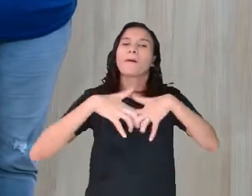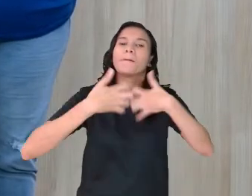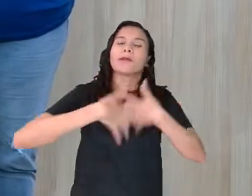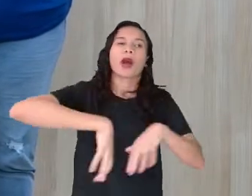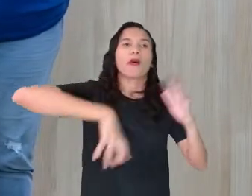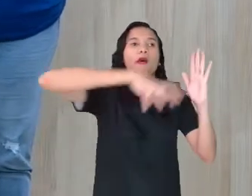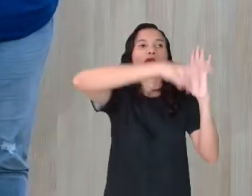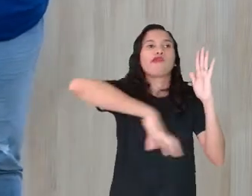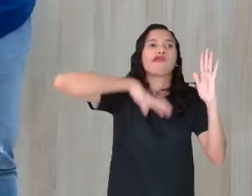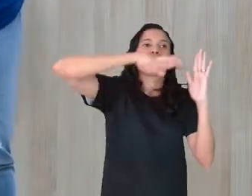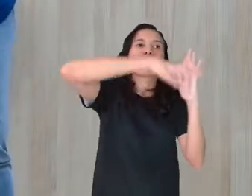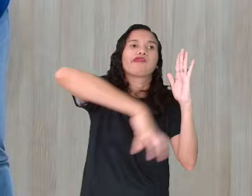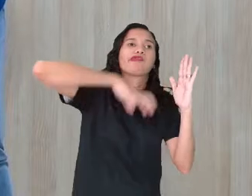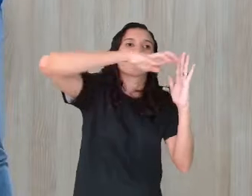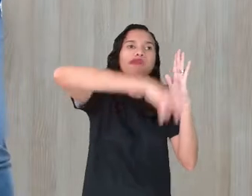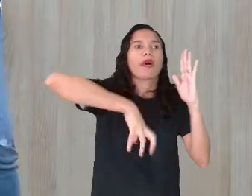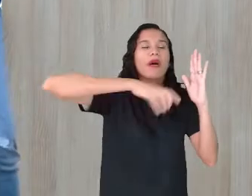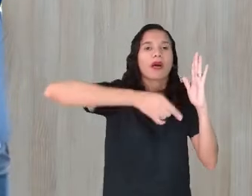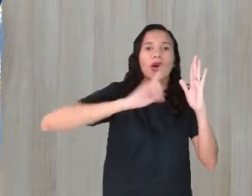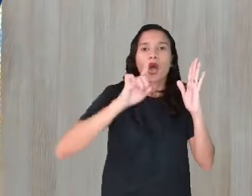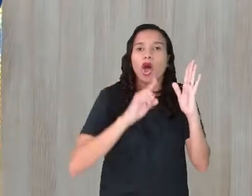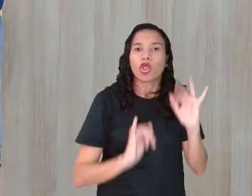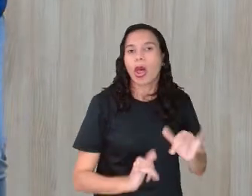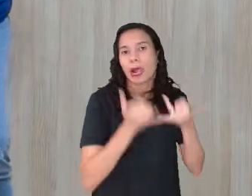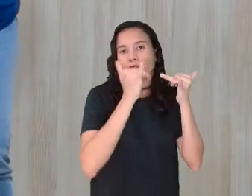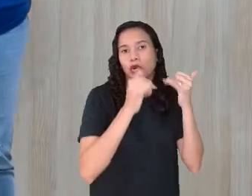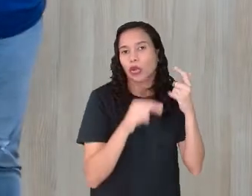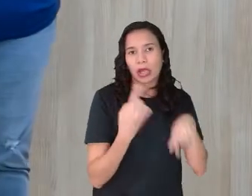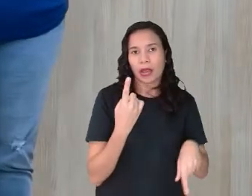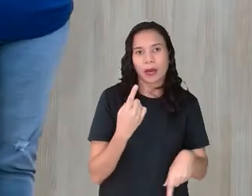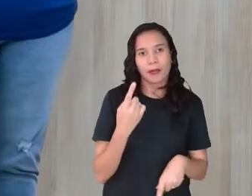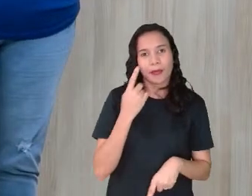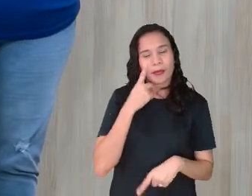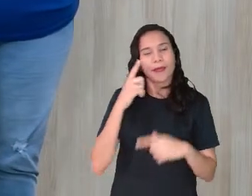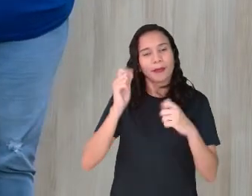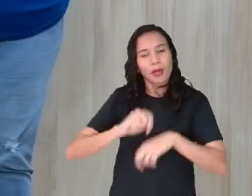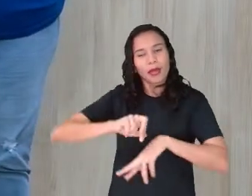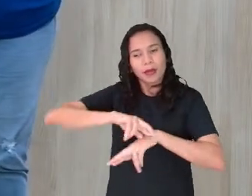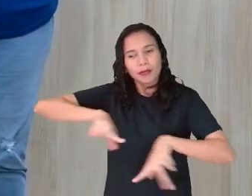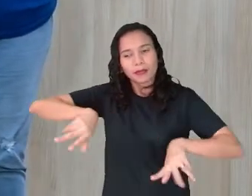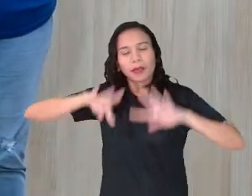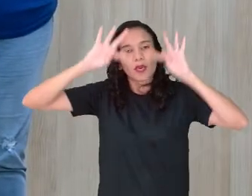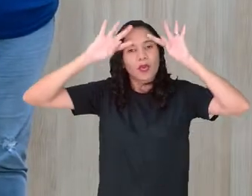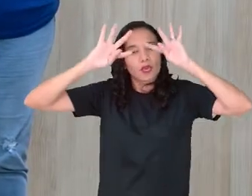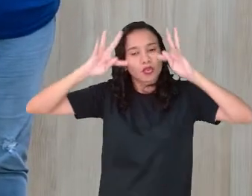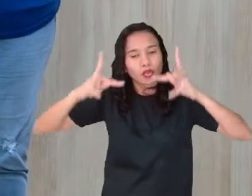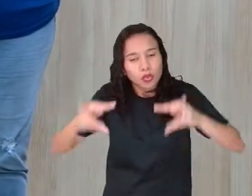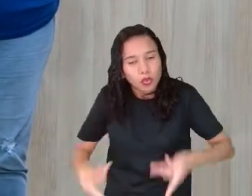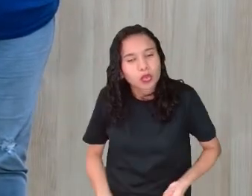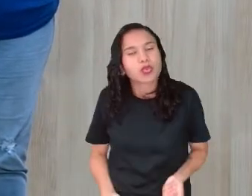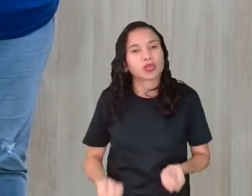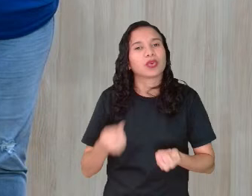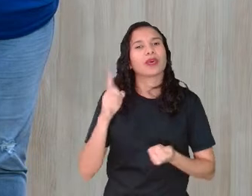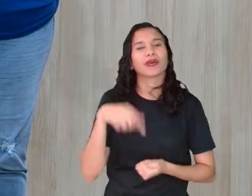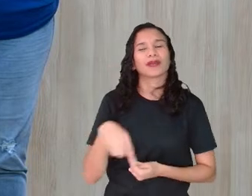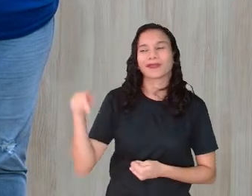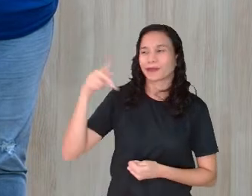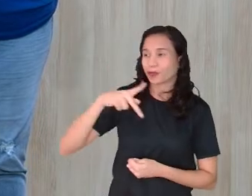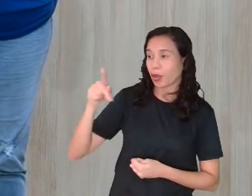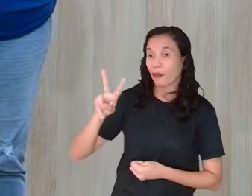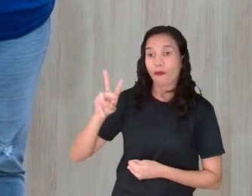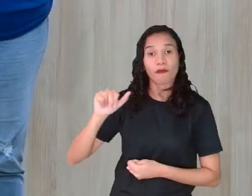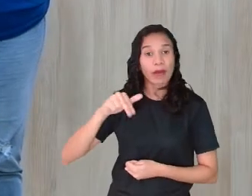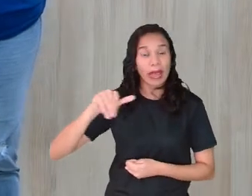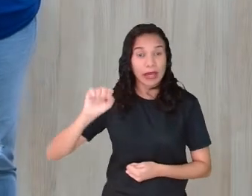nada, tecnologia tem que ser uma coisa eletrônica, né? Não, não necessariamente, tá? Então, tudo isso, gente, é o que a professora Vanessa disse,